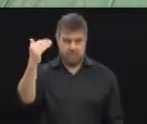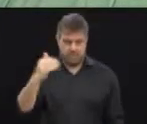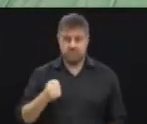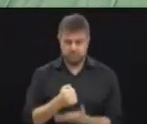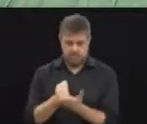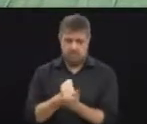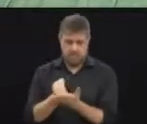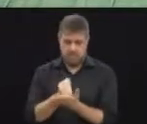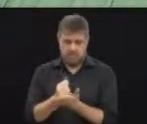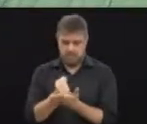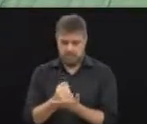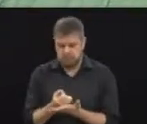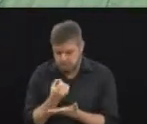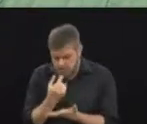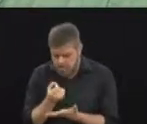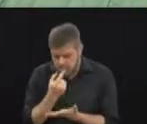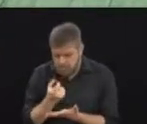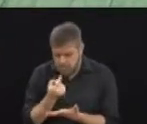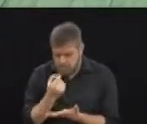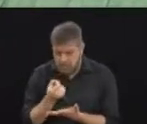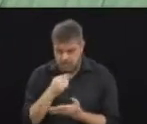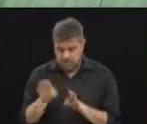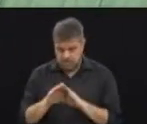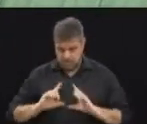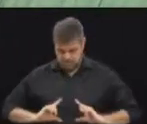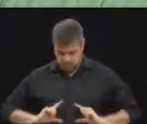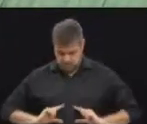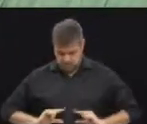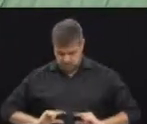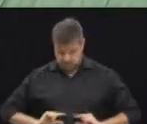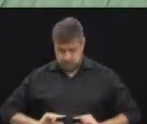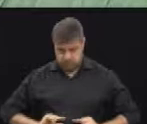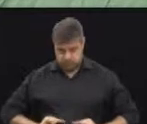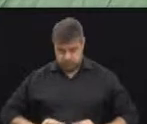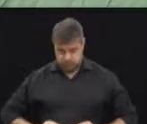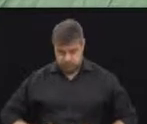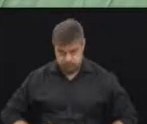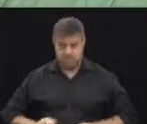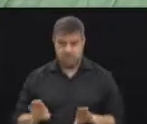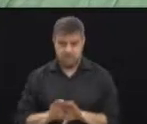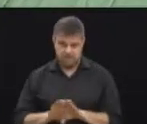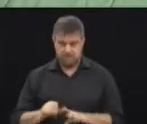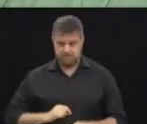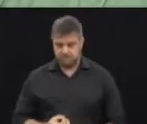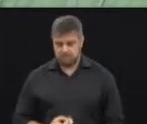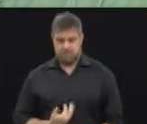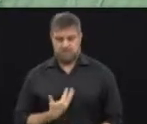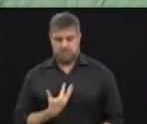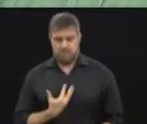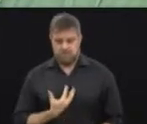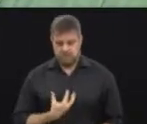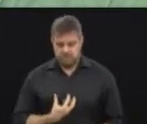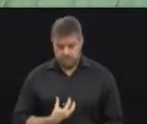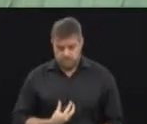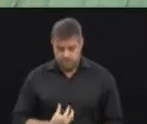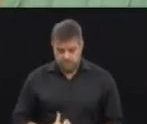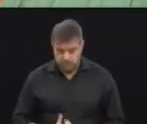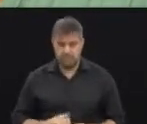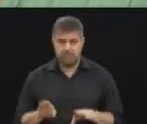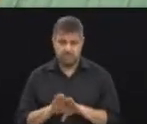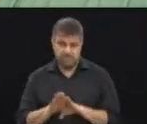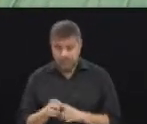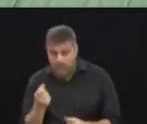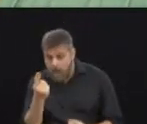alguns variantes do omeprazol. Então, ele diminui a produção de ácido pelo estômago e diminui esse refluxo também.